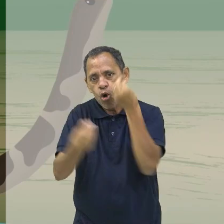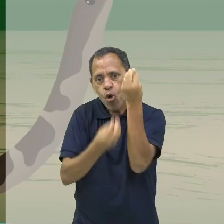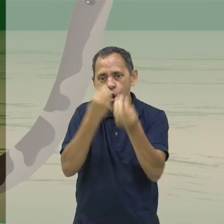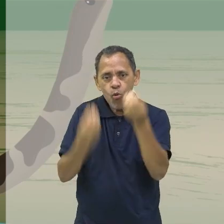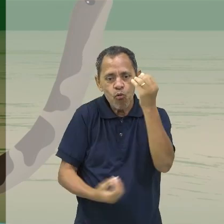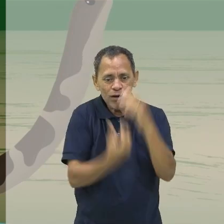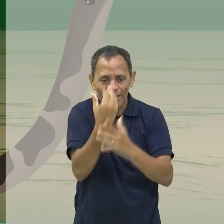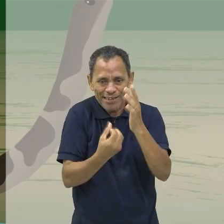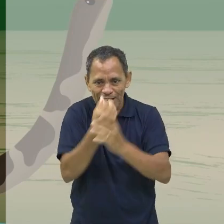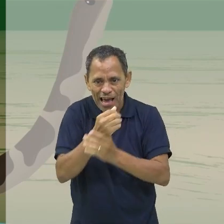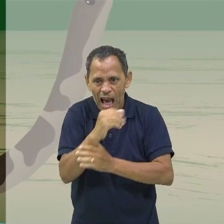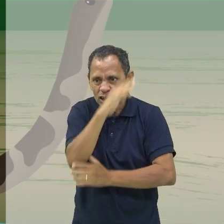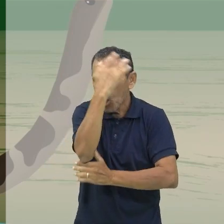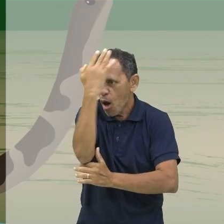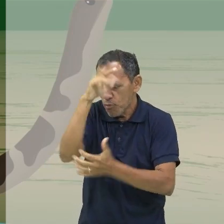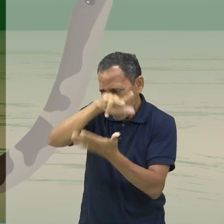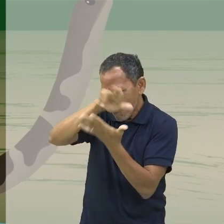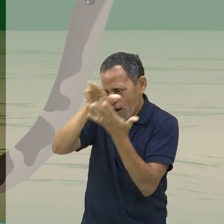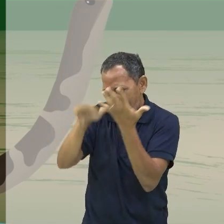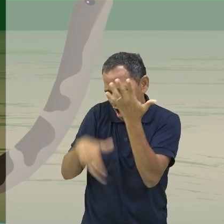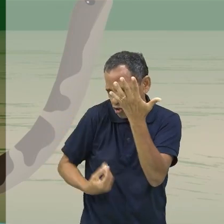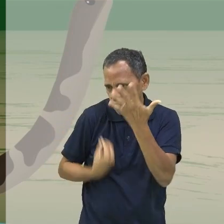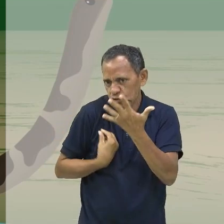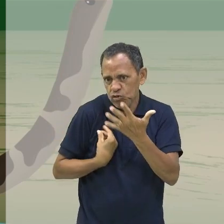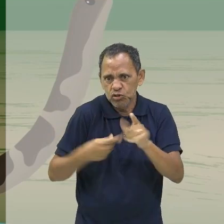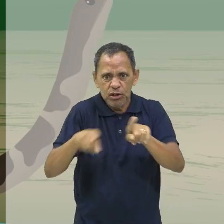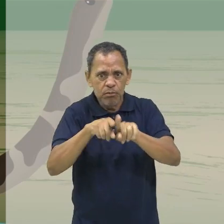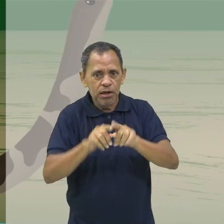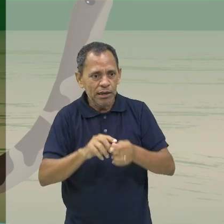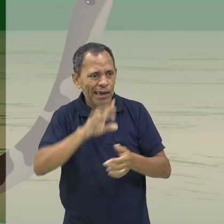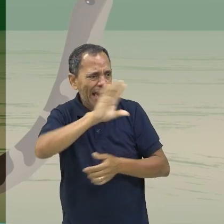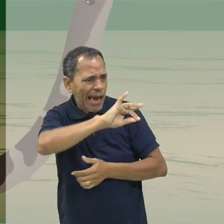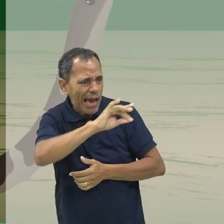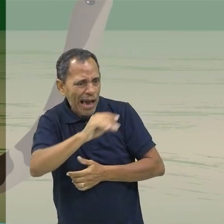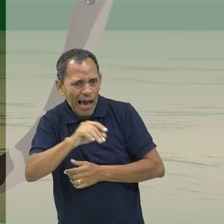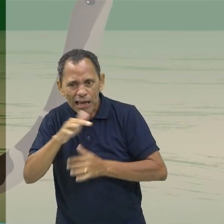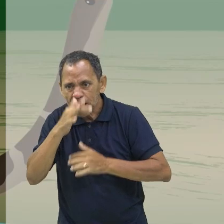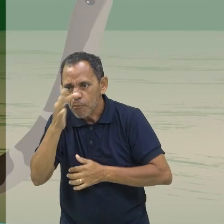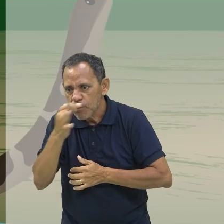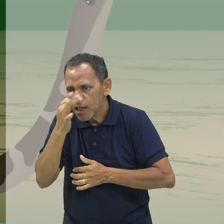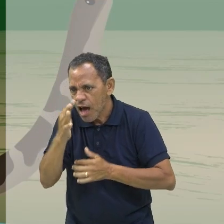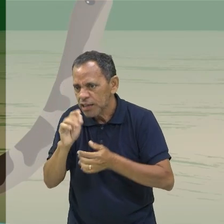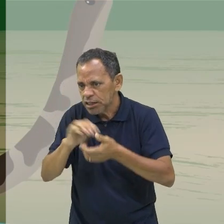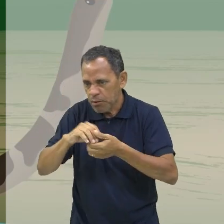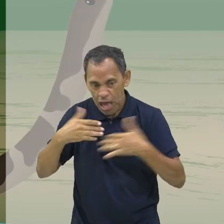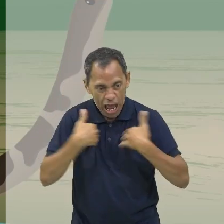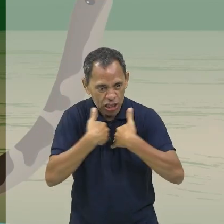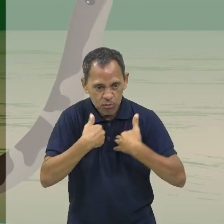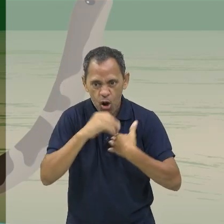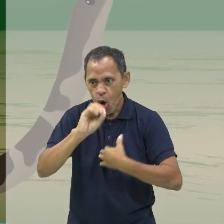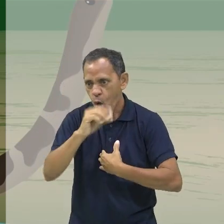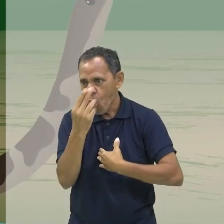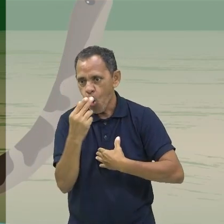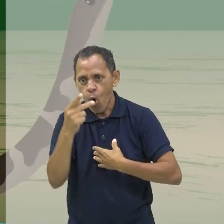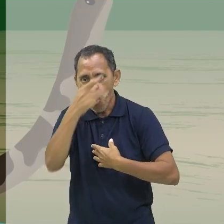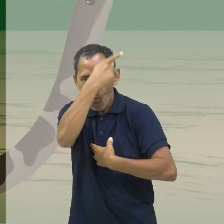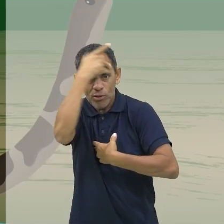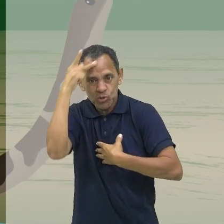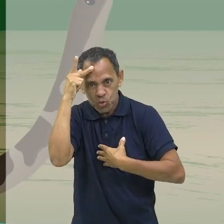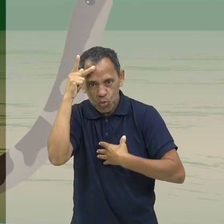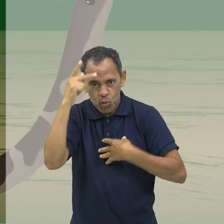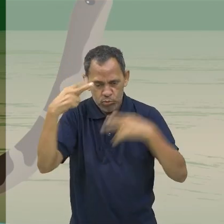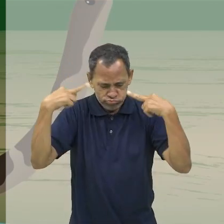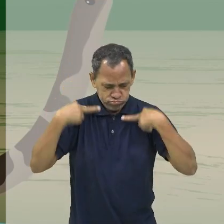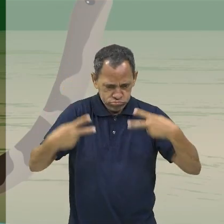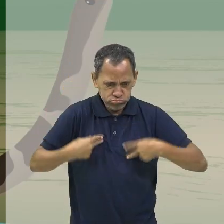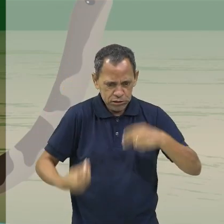nasceu a biodiversidade. Cada planta, animal ou pessoa